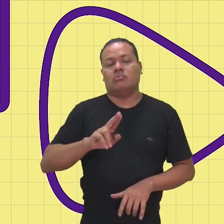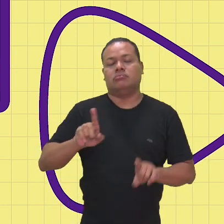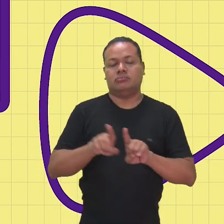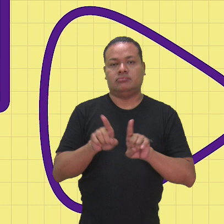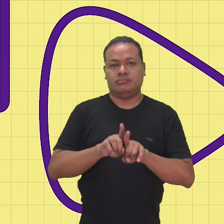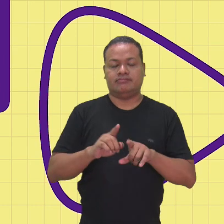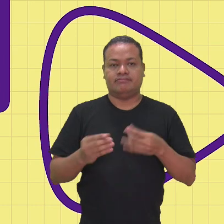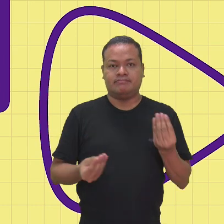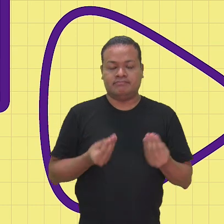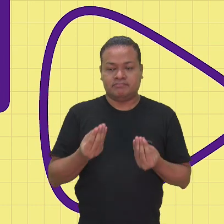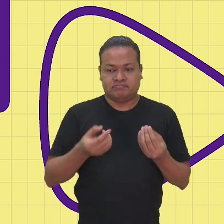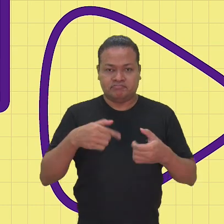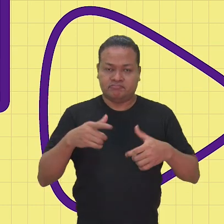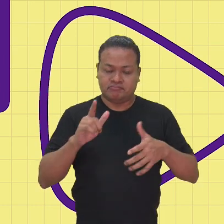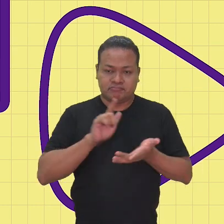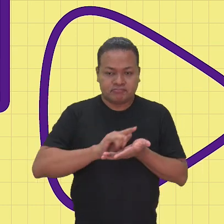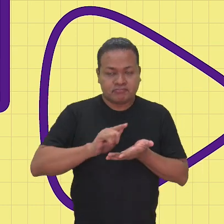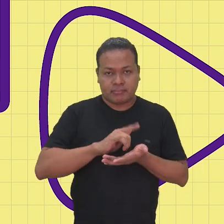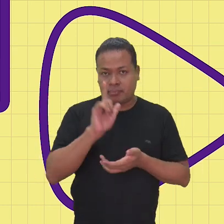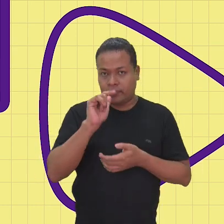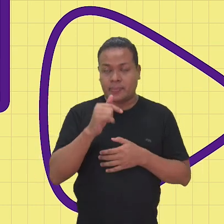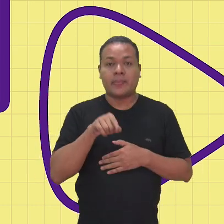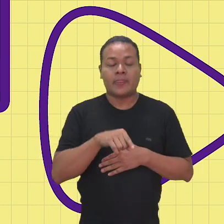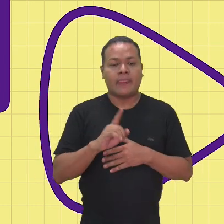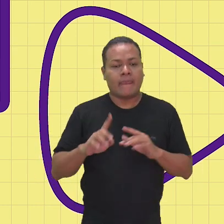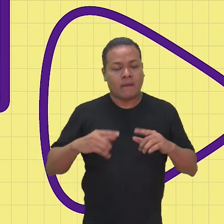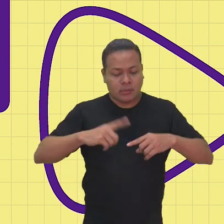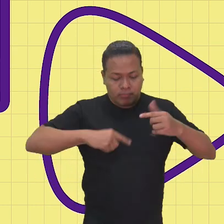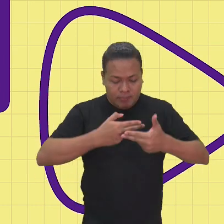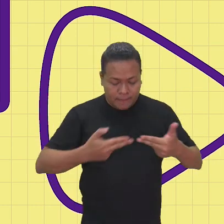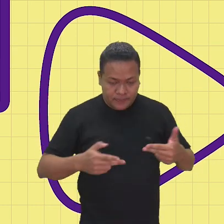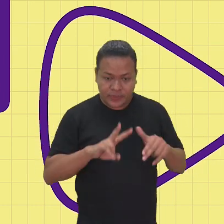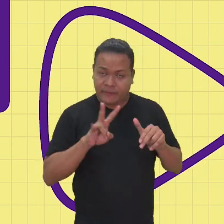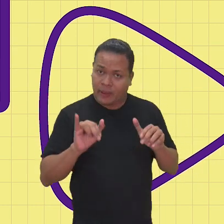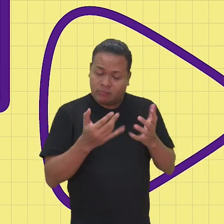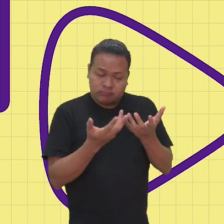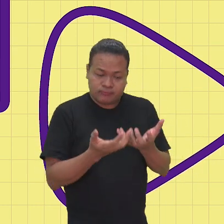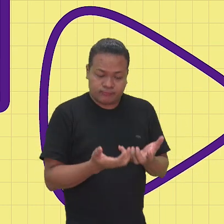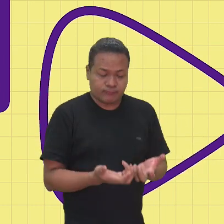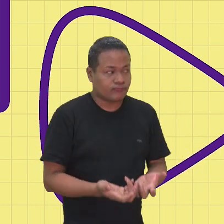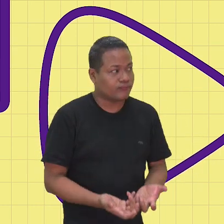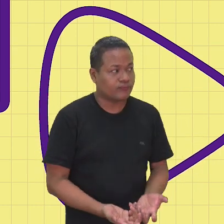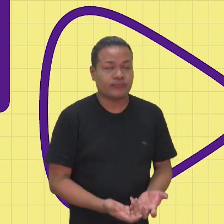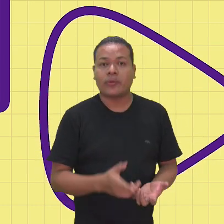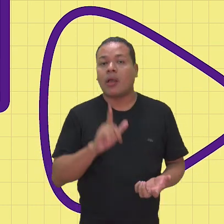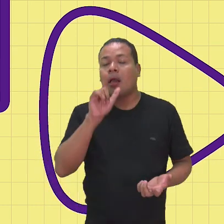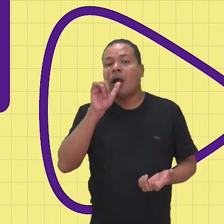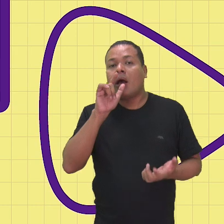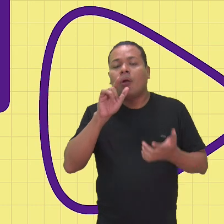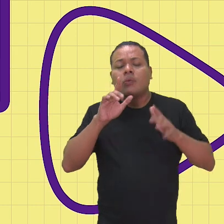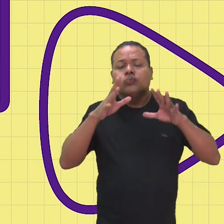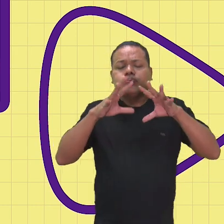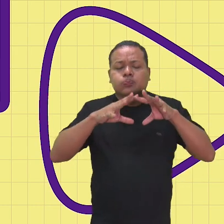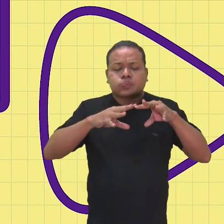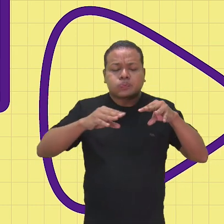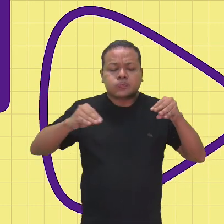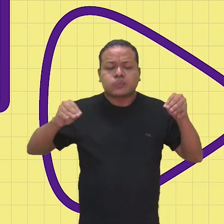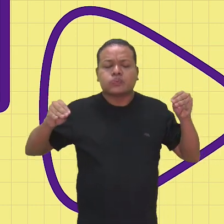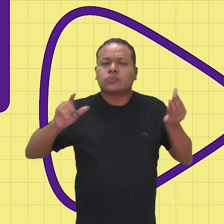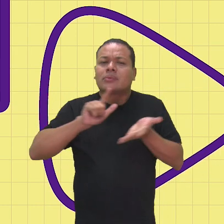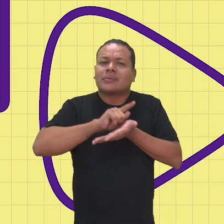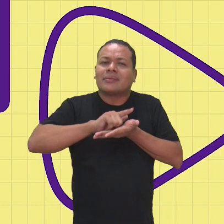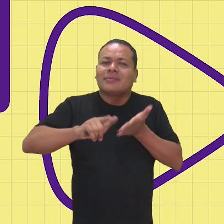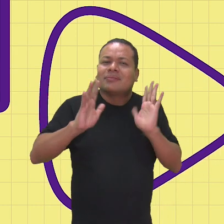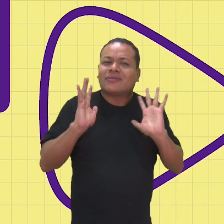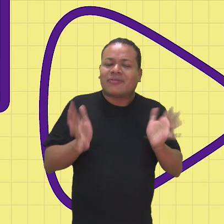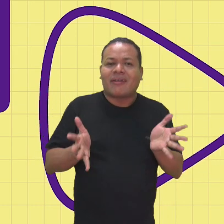de tratamento, beleza? Então todo esse material particulado vai para baixo, a água transparente, quase completamente limpa, segue